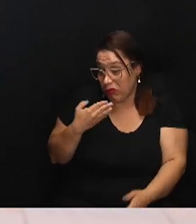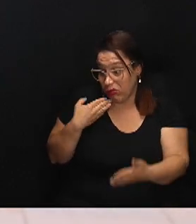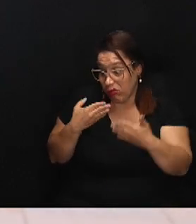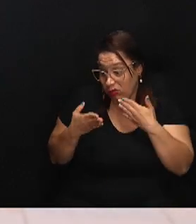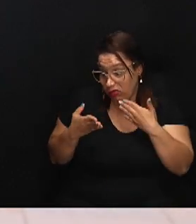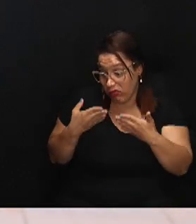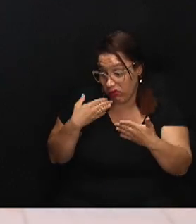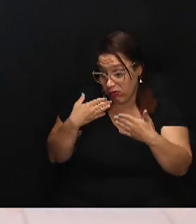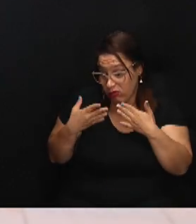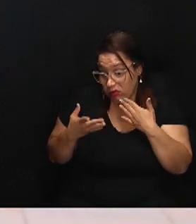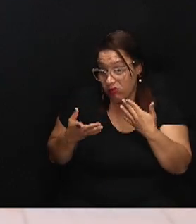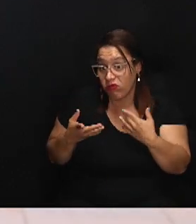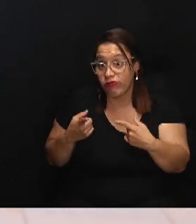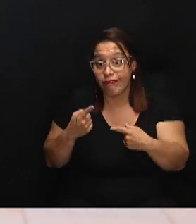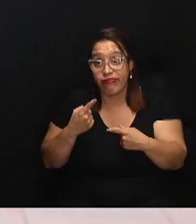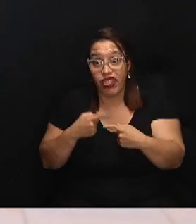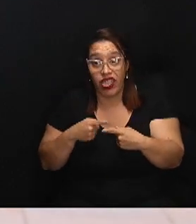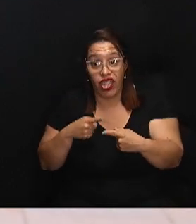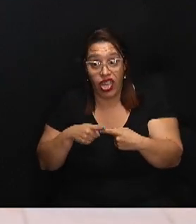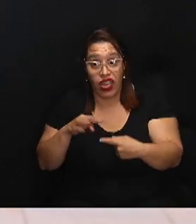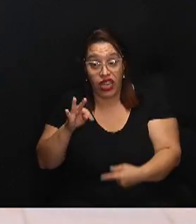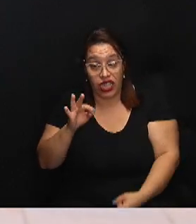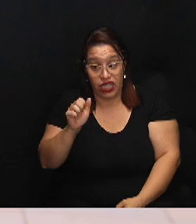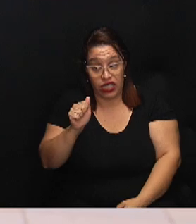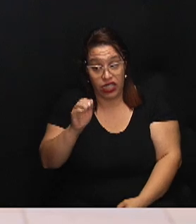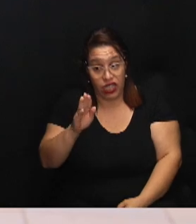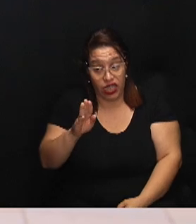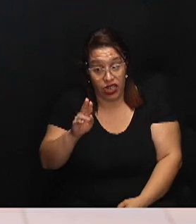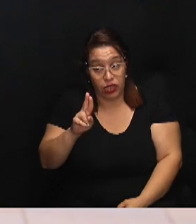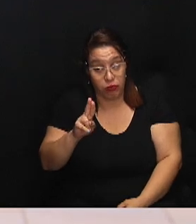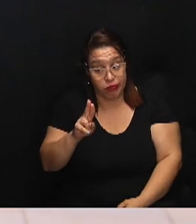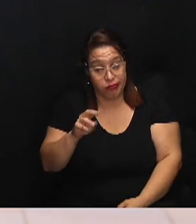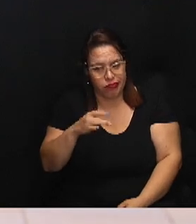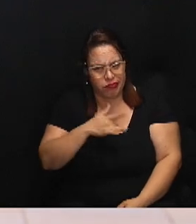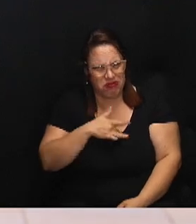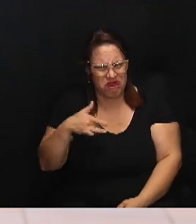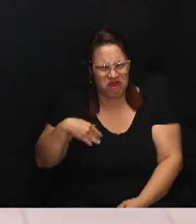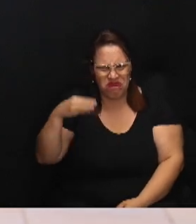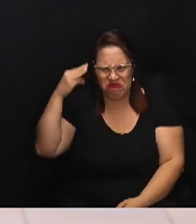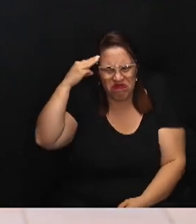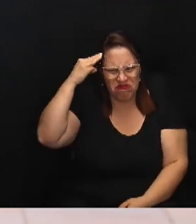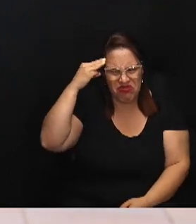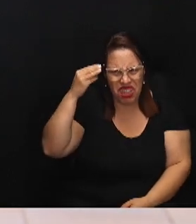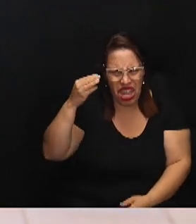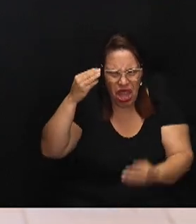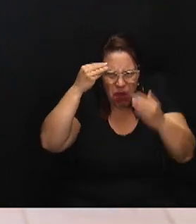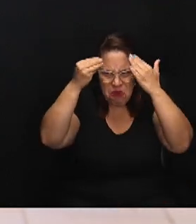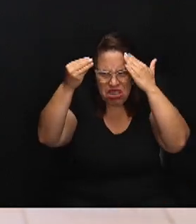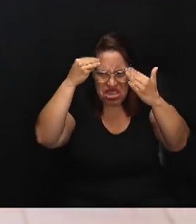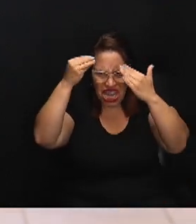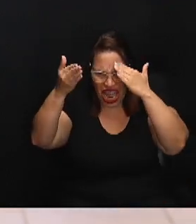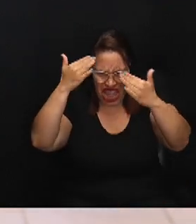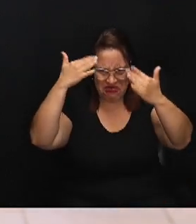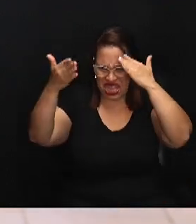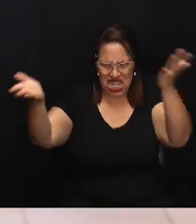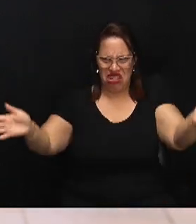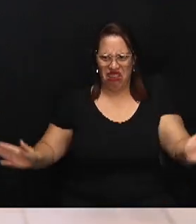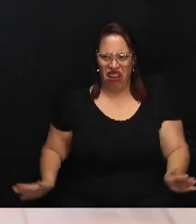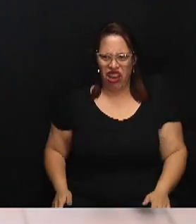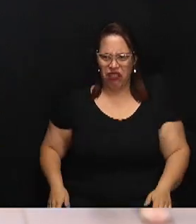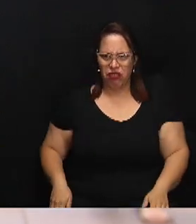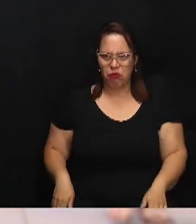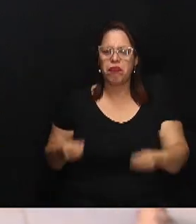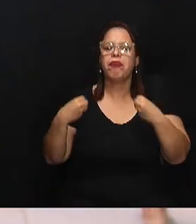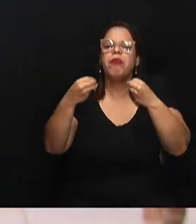até porque era um tabu falar sobre saúde mental, falar sobre psiquiatra, psicólogos, né? E hoje